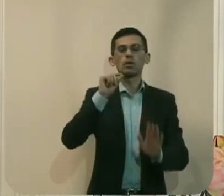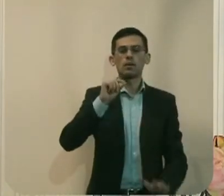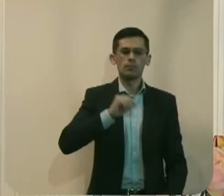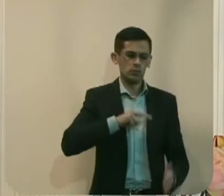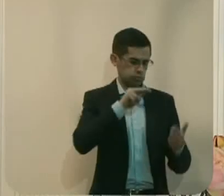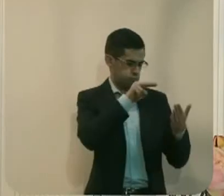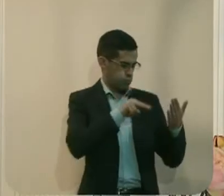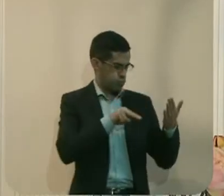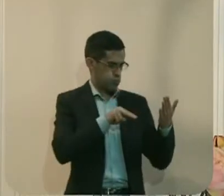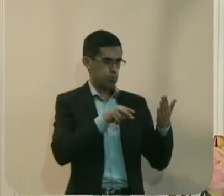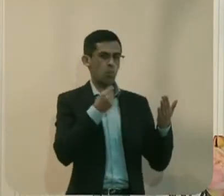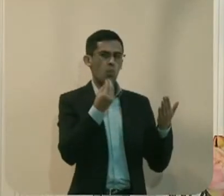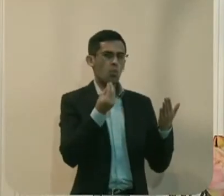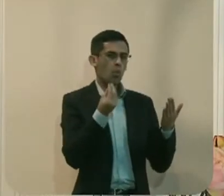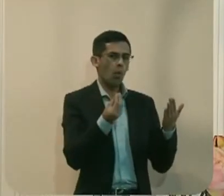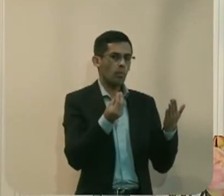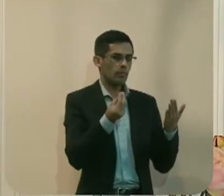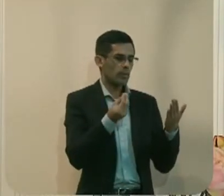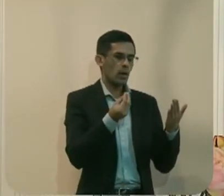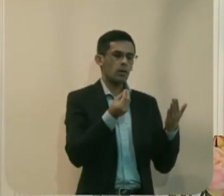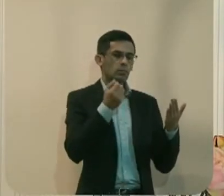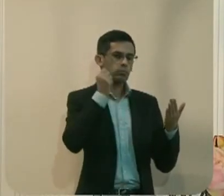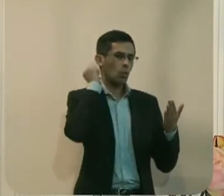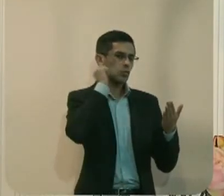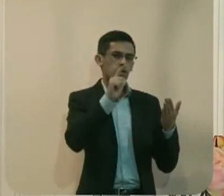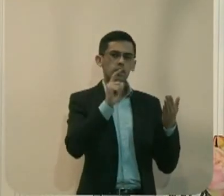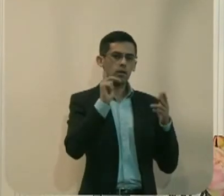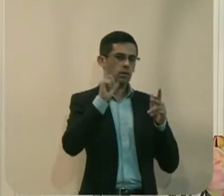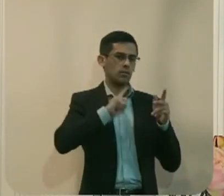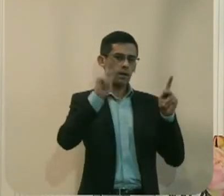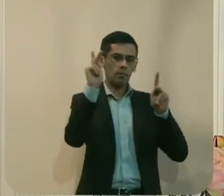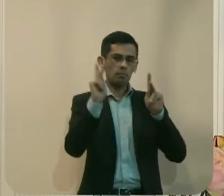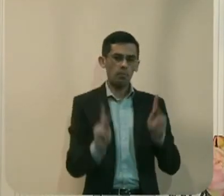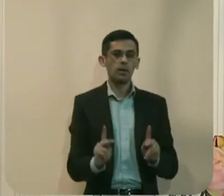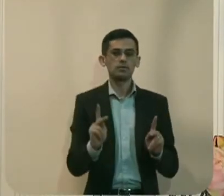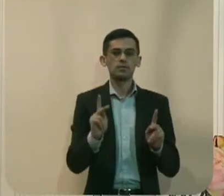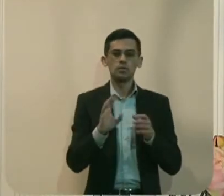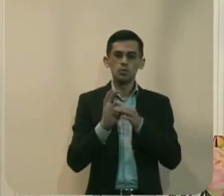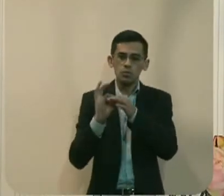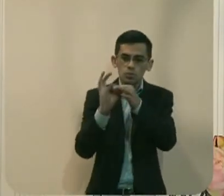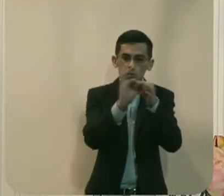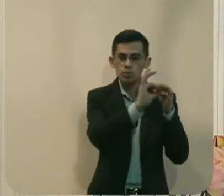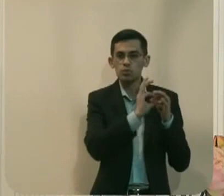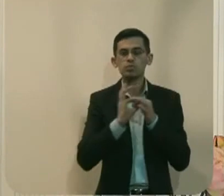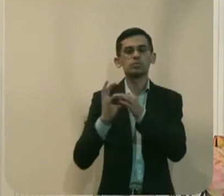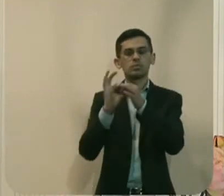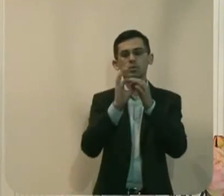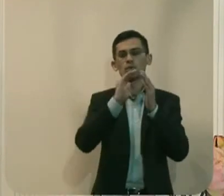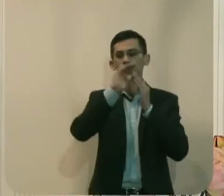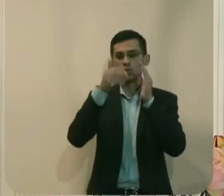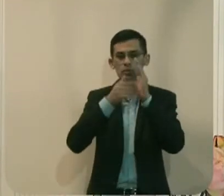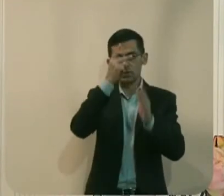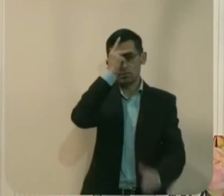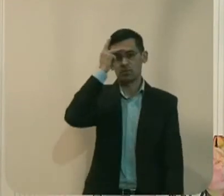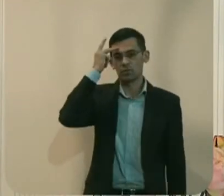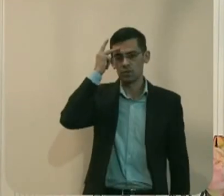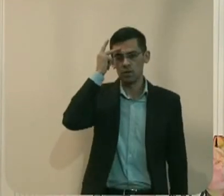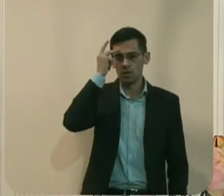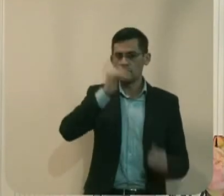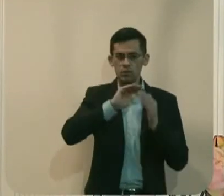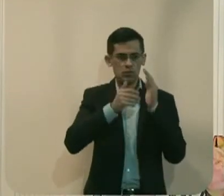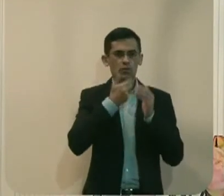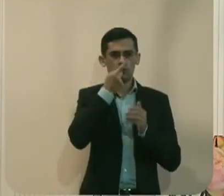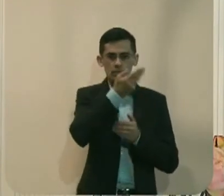o remédio, né, a composição desse remédio, e a gente vai perceber que ele está tratando exatamente disso que eu estou falando para